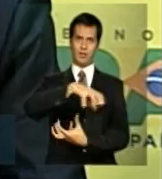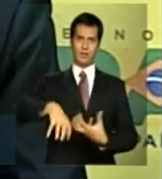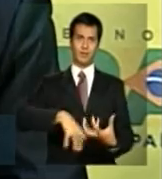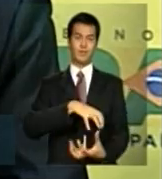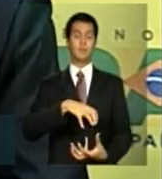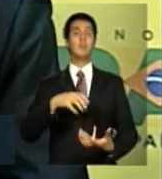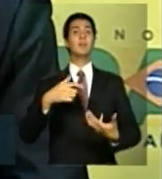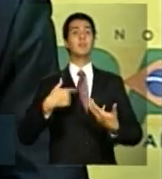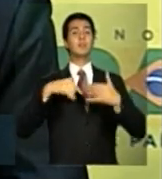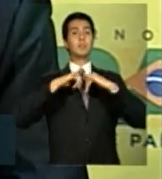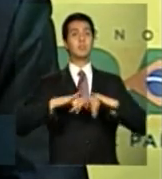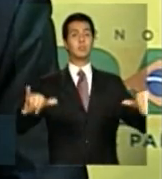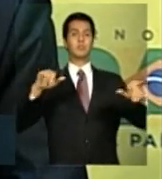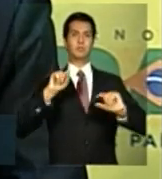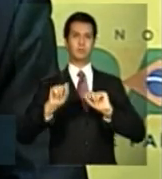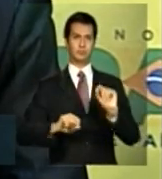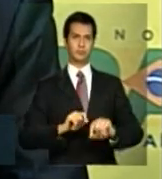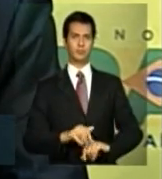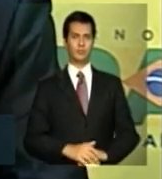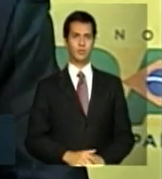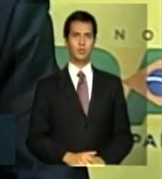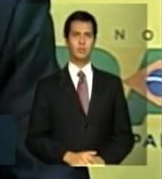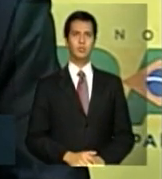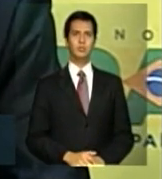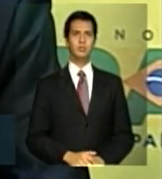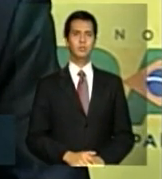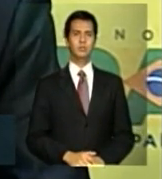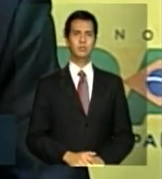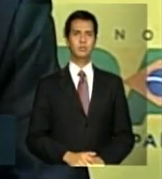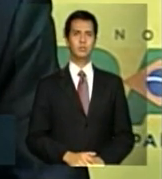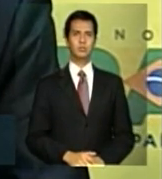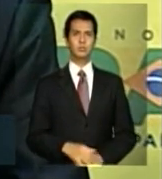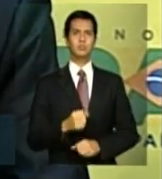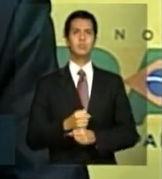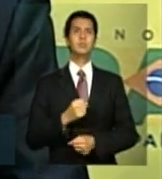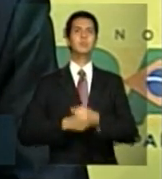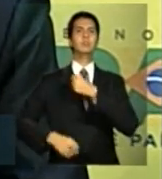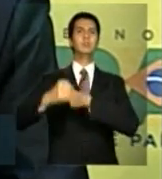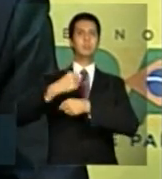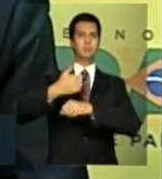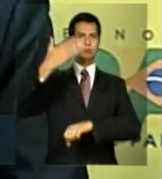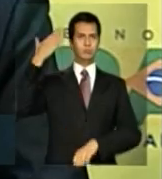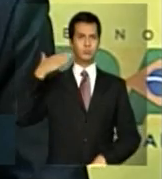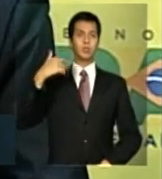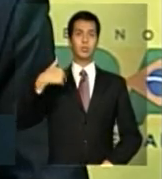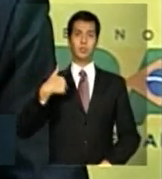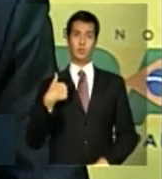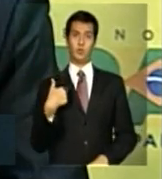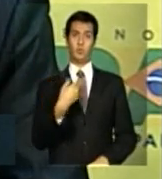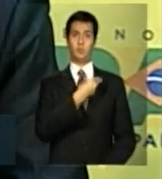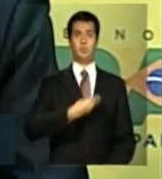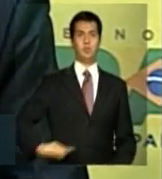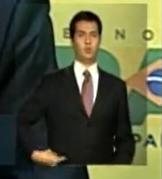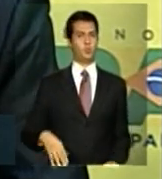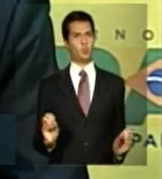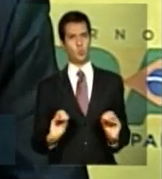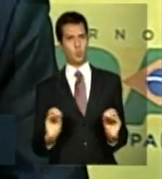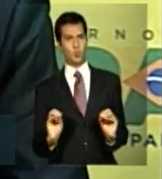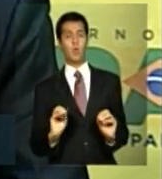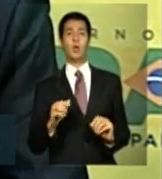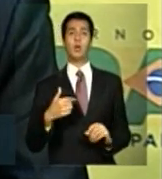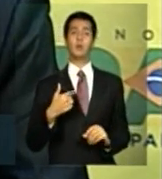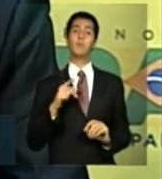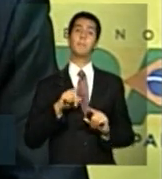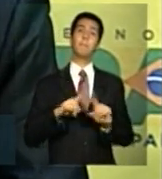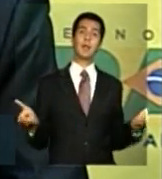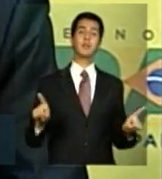Para dizer o seguinte, no final do ano passado, eu ainda não estava aqui, mas foi feito um acordo entre